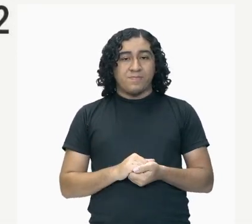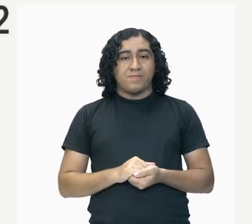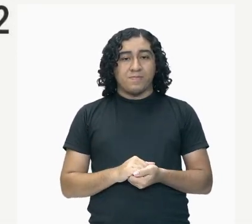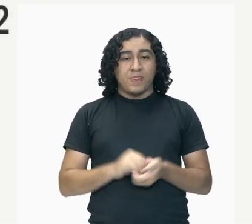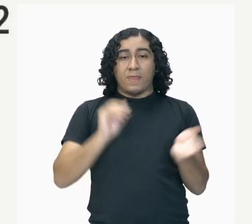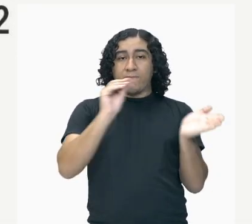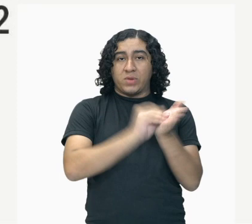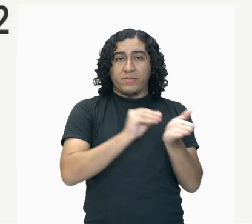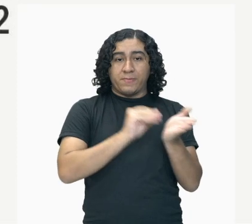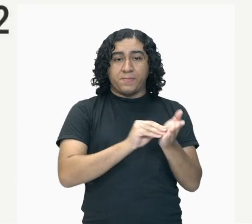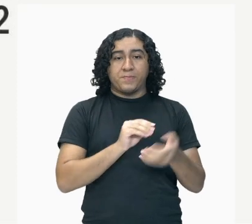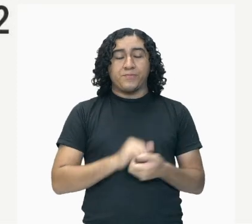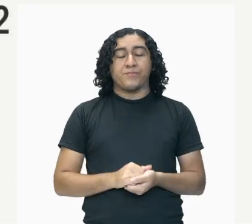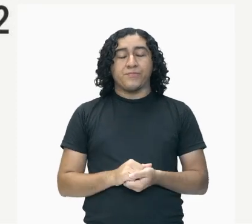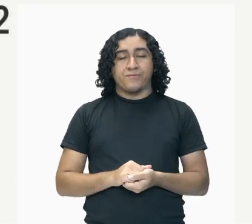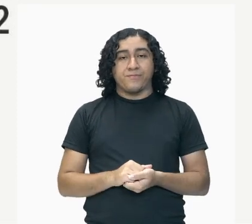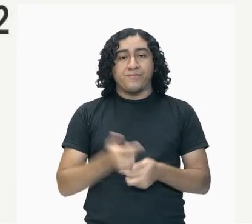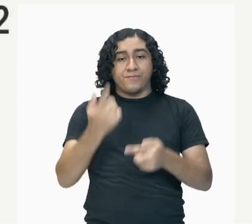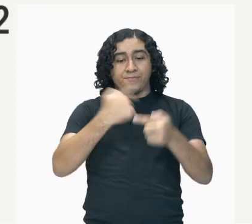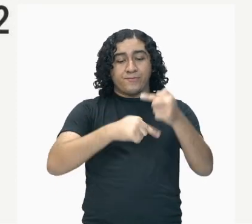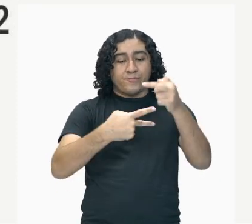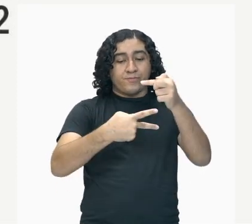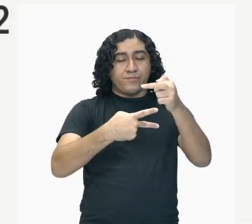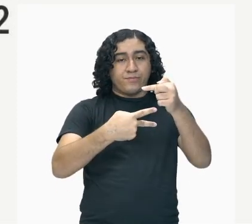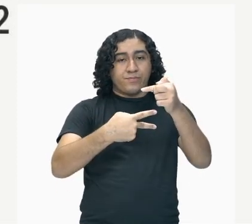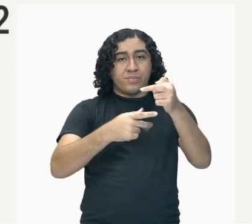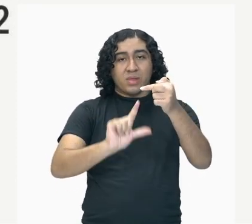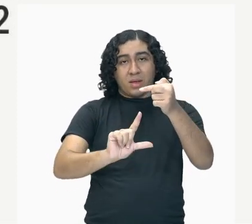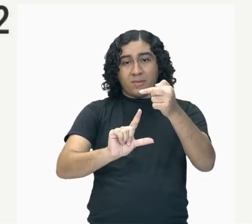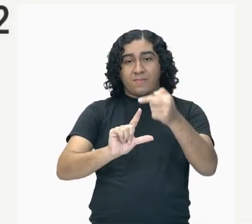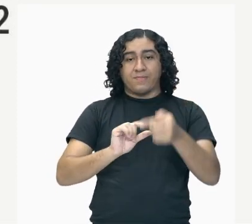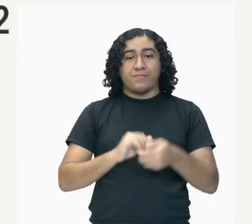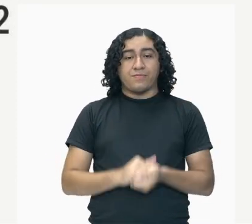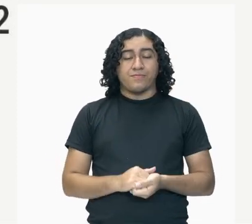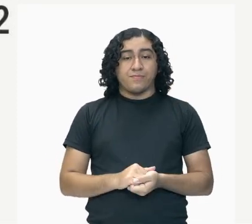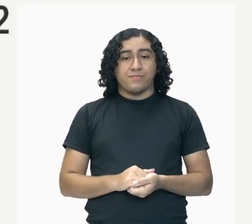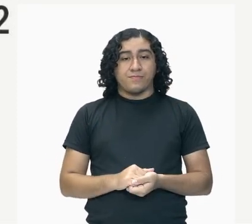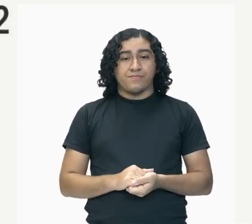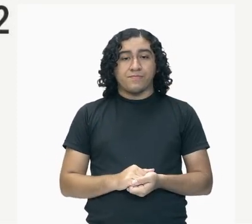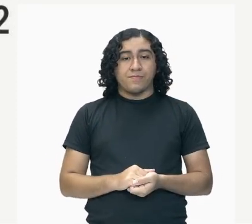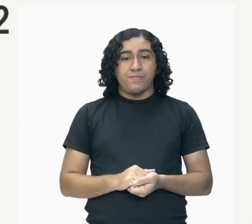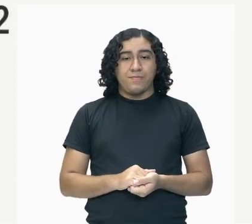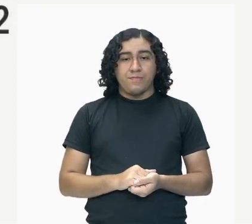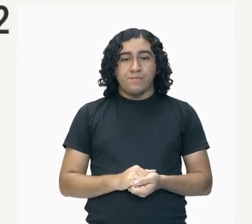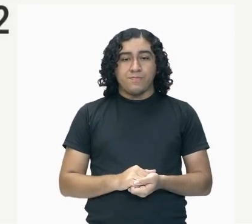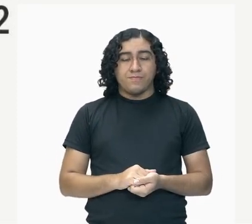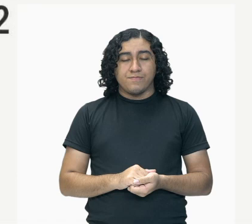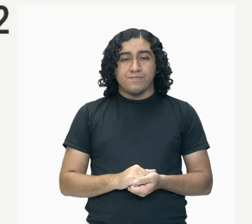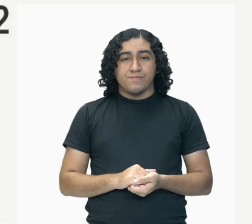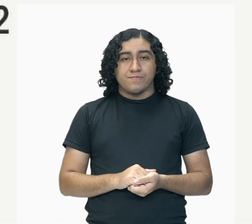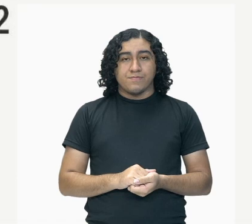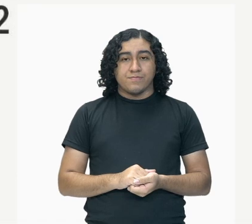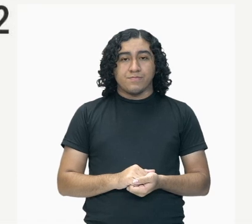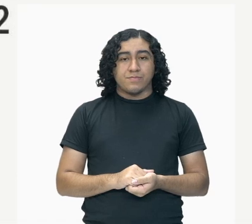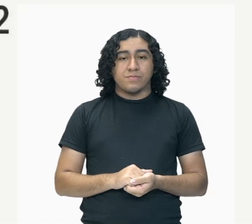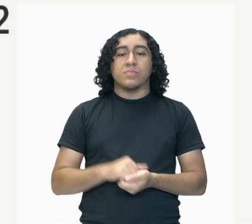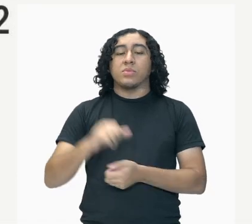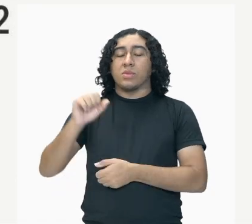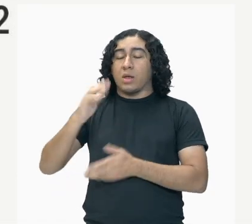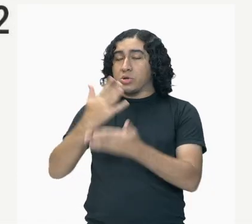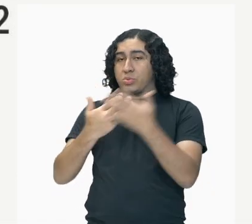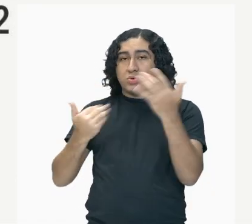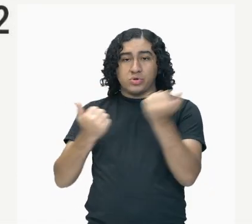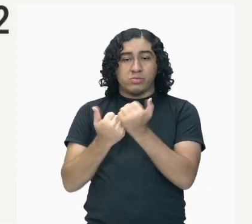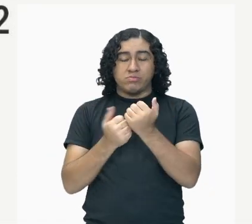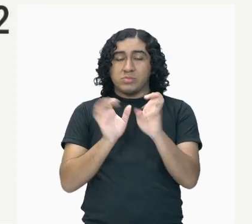velocidade por duas vezes o l aí olha só o valor da frequência natural é 800